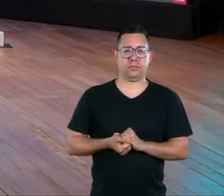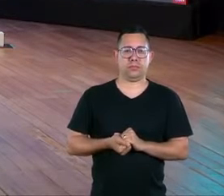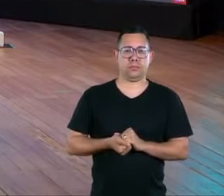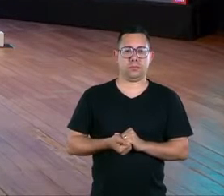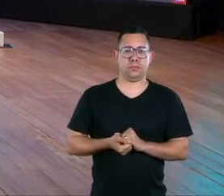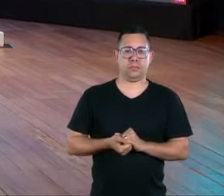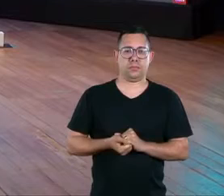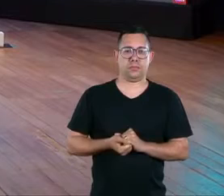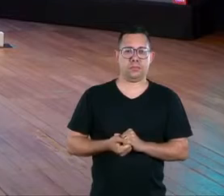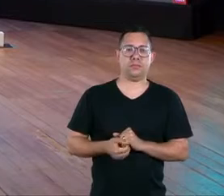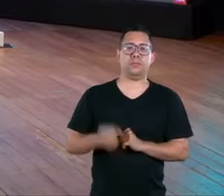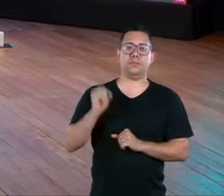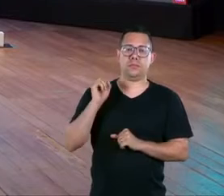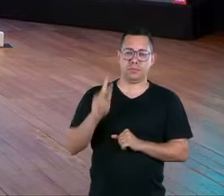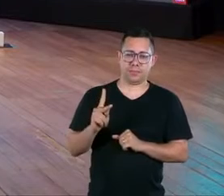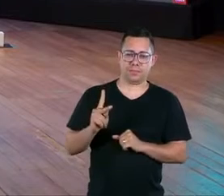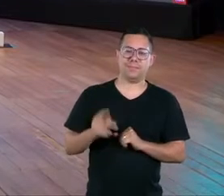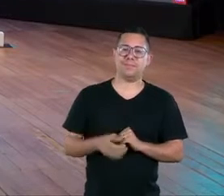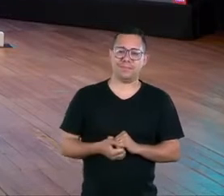Ok.